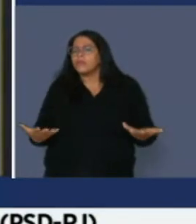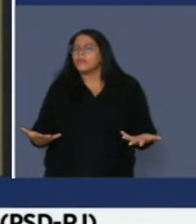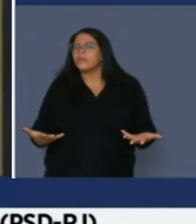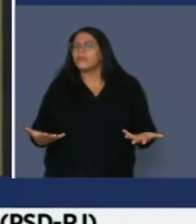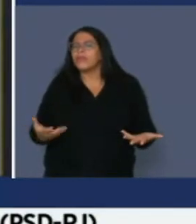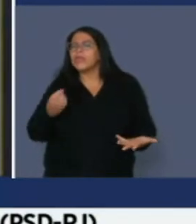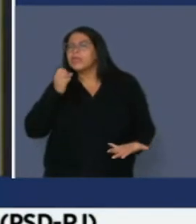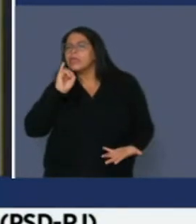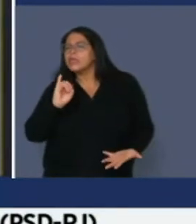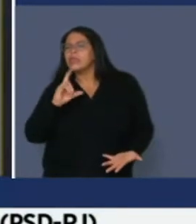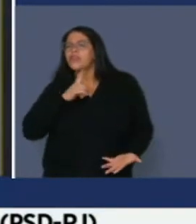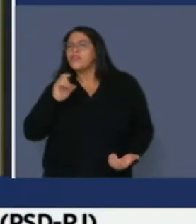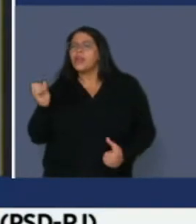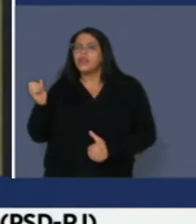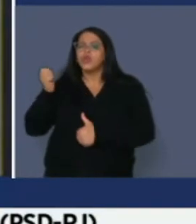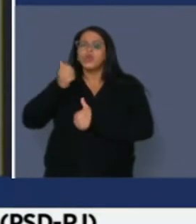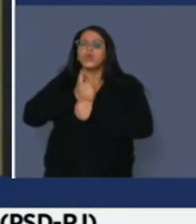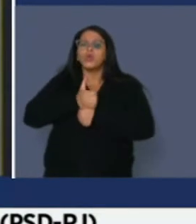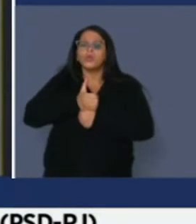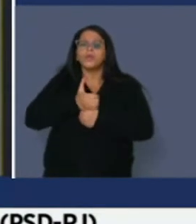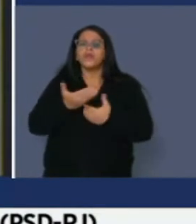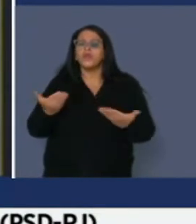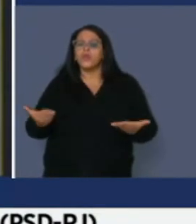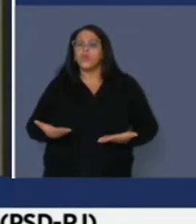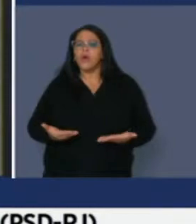se estivessem no meu lugar hoje?